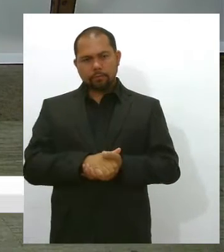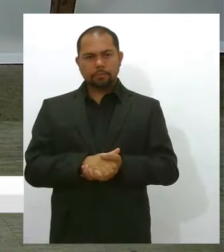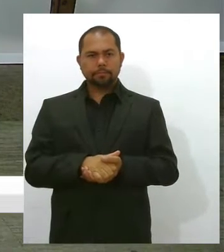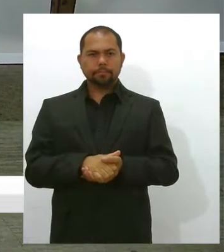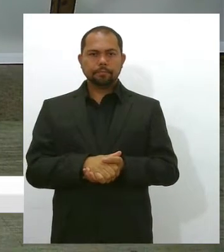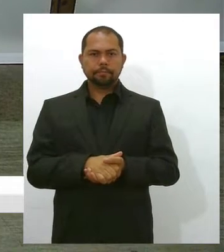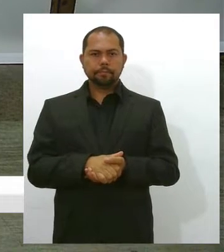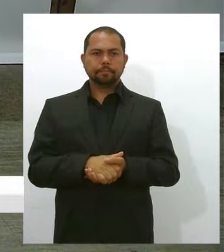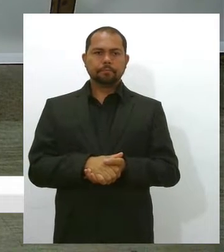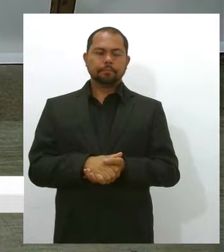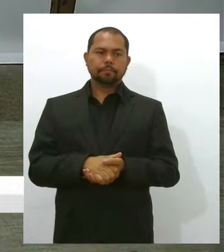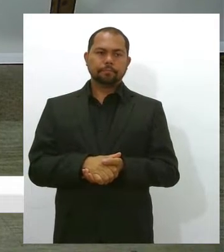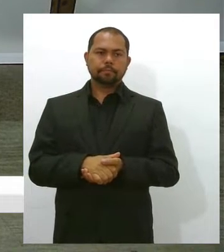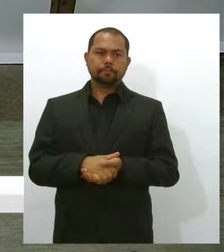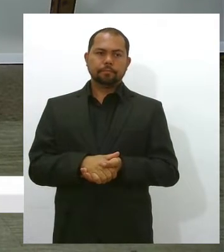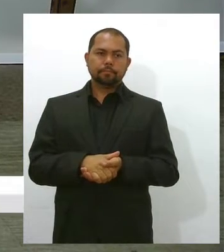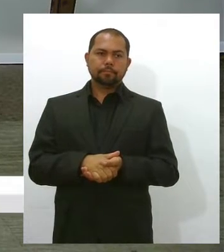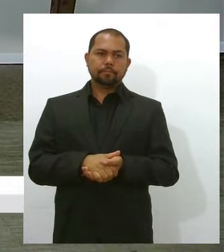Começa aí, Ivo.